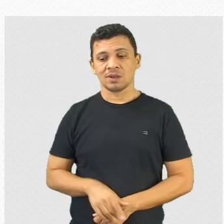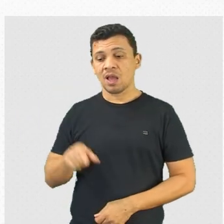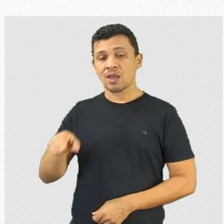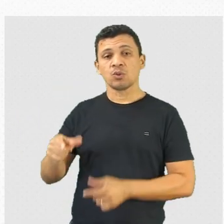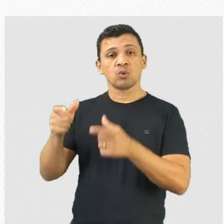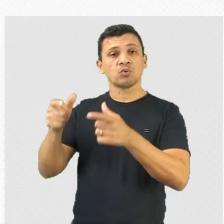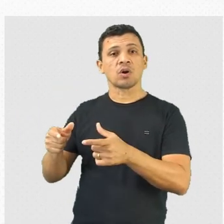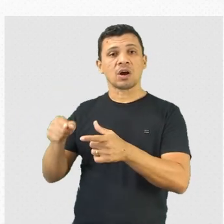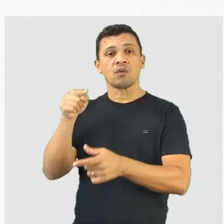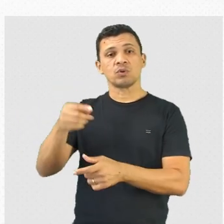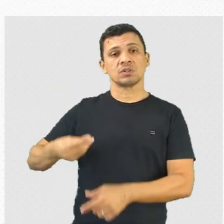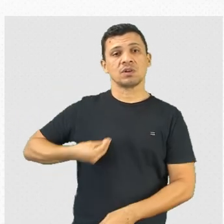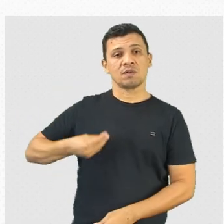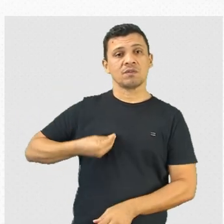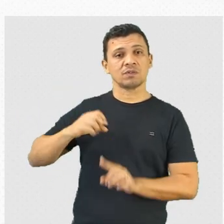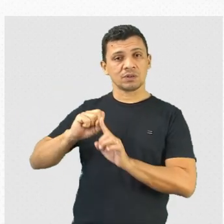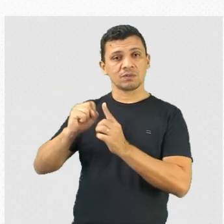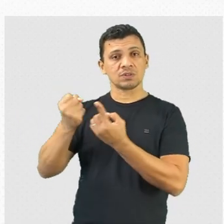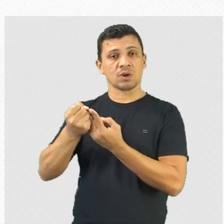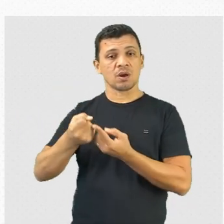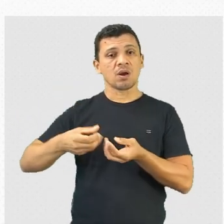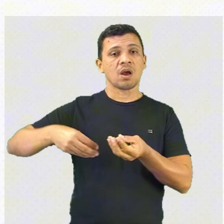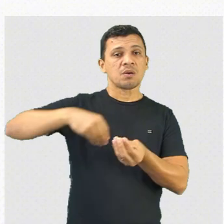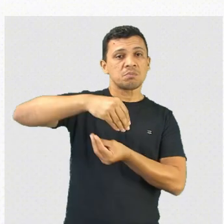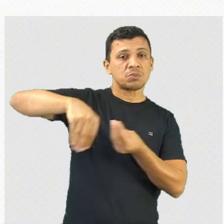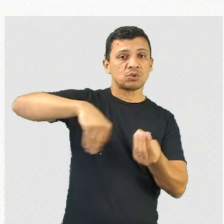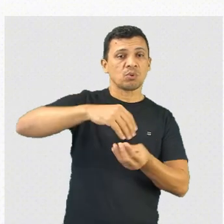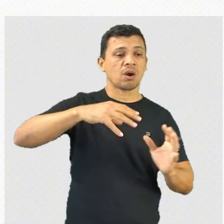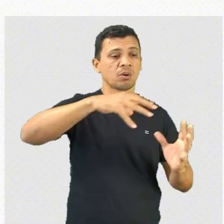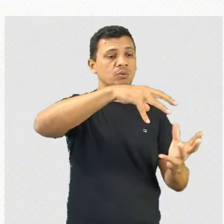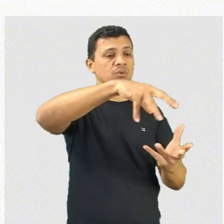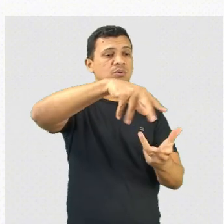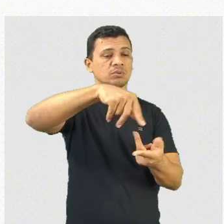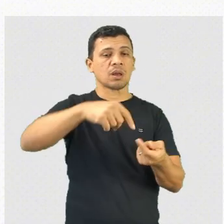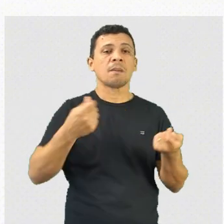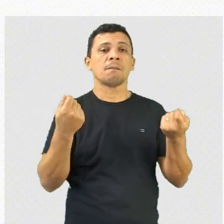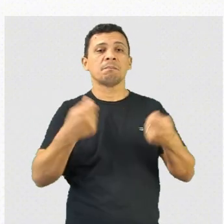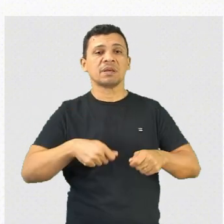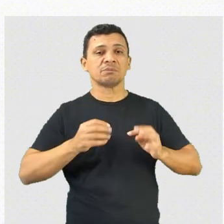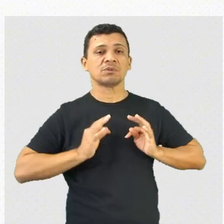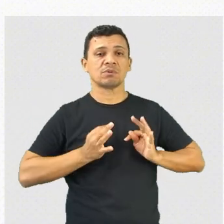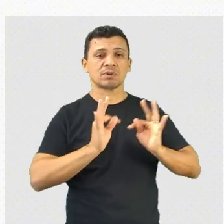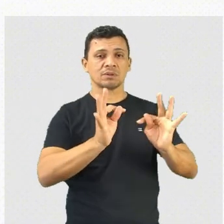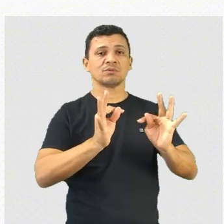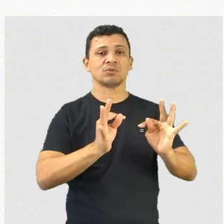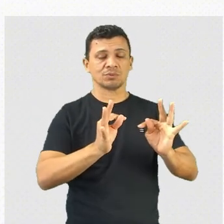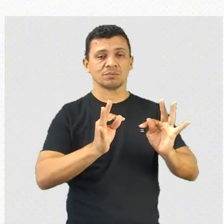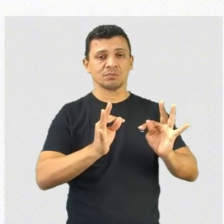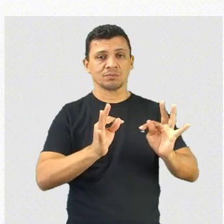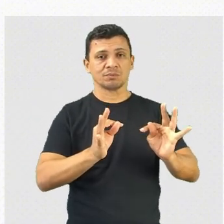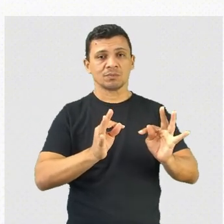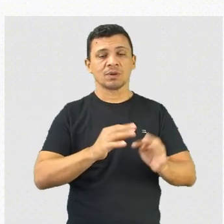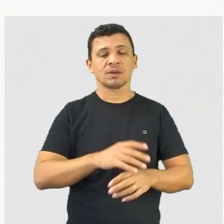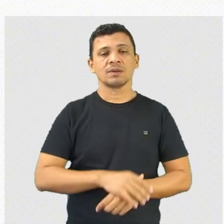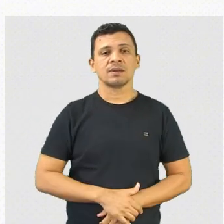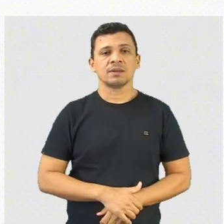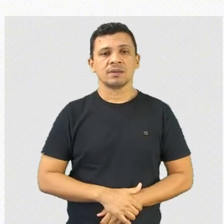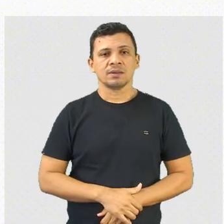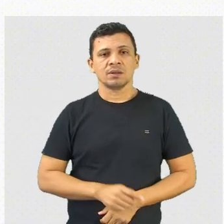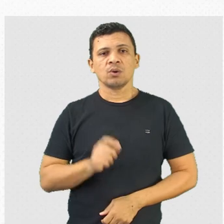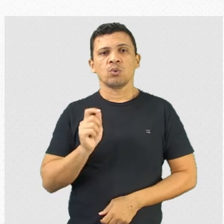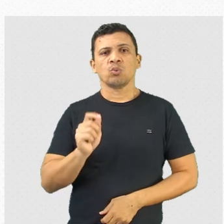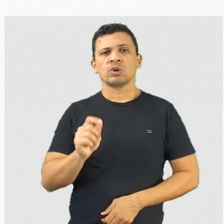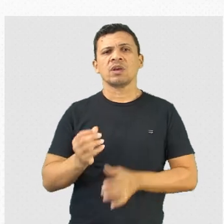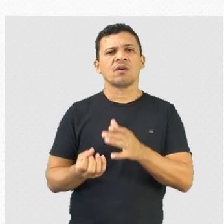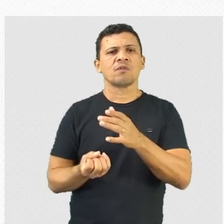né, socialmente, e o global, que é permitido pelas tecnologias digitais, né, o local e o global, ela vai